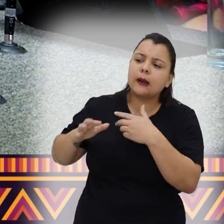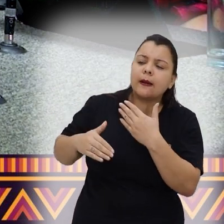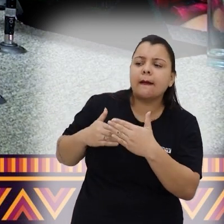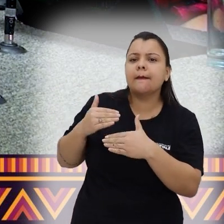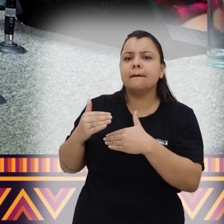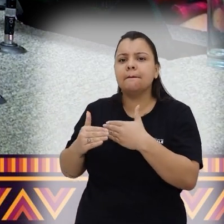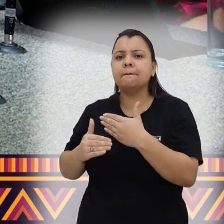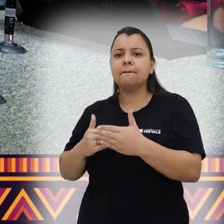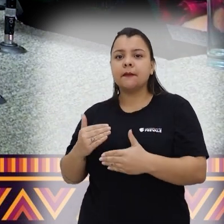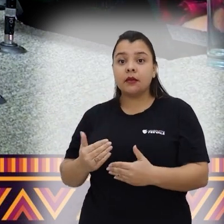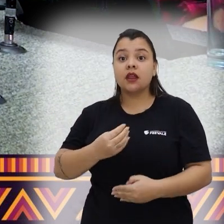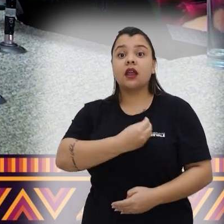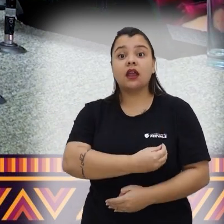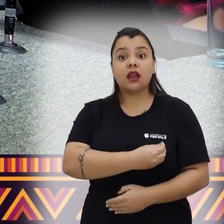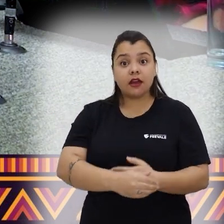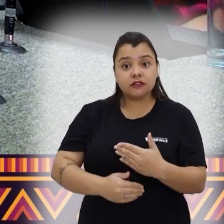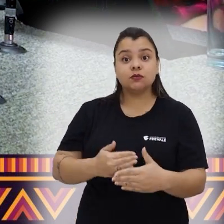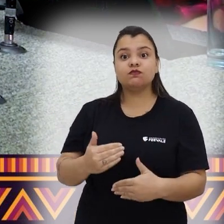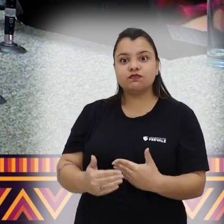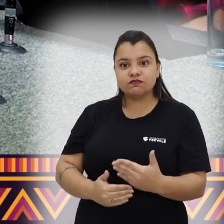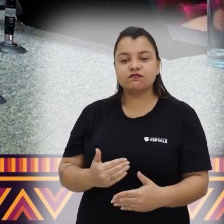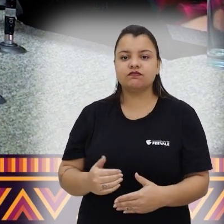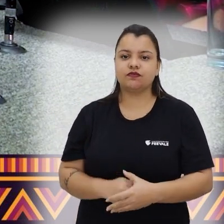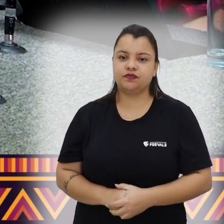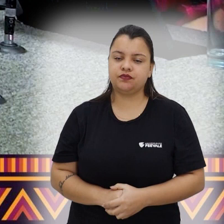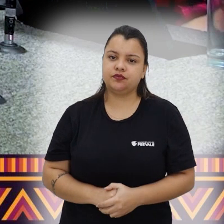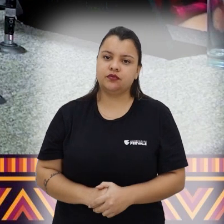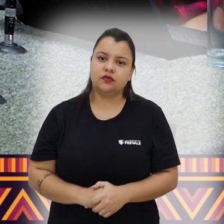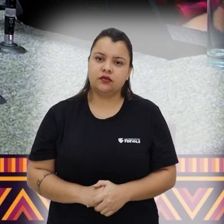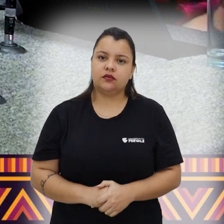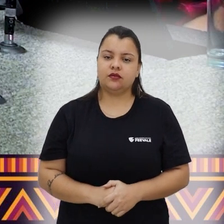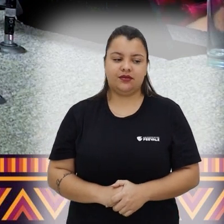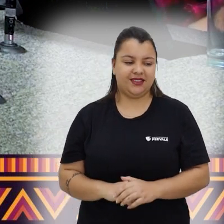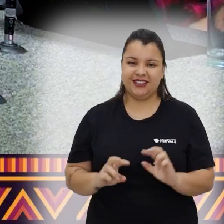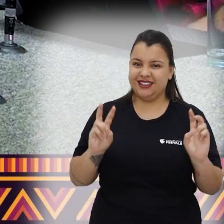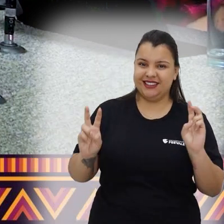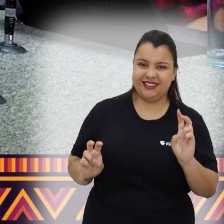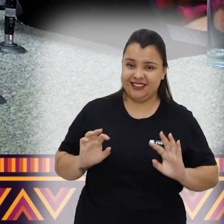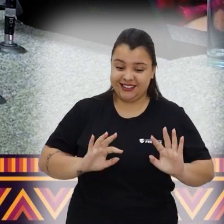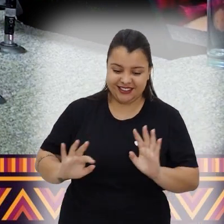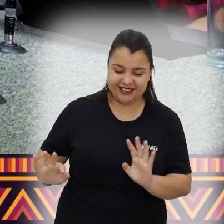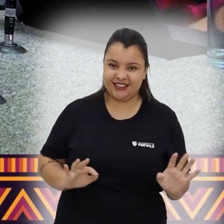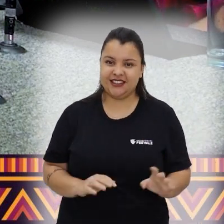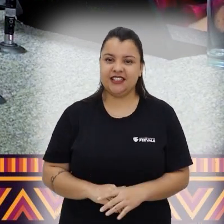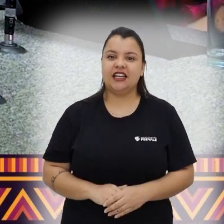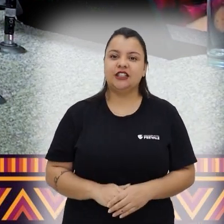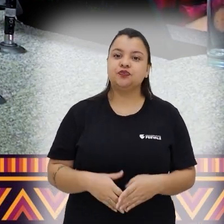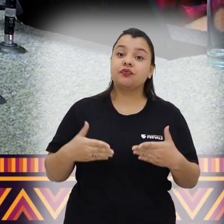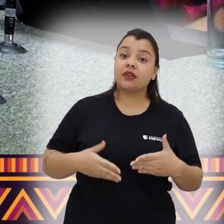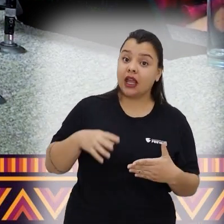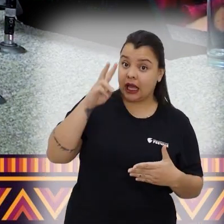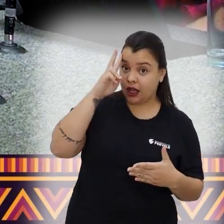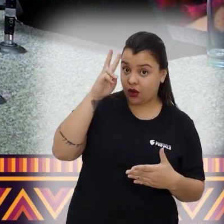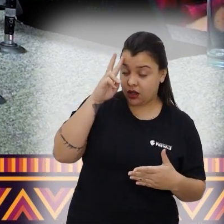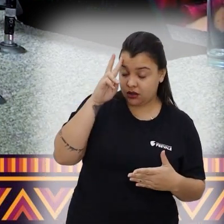vida seguiu em frente, assim, né? Falando em... Vou deixar para ela, senão... Agora eu lembrei, assim,